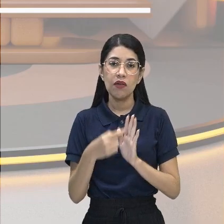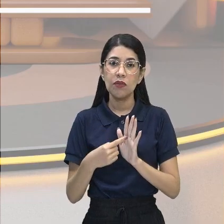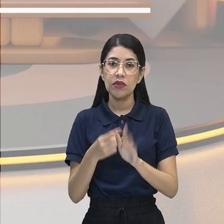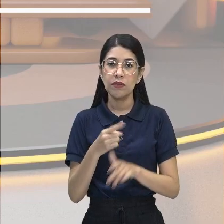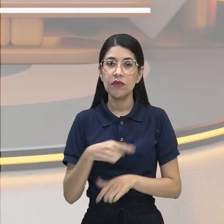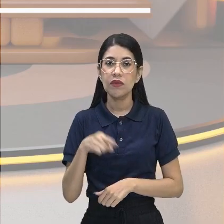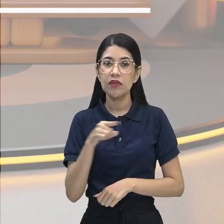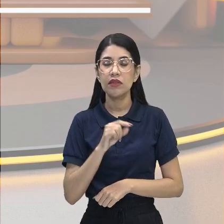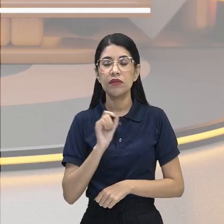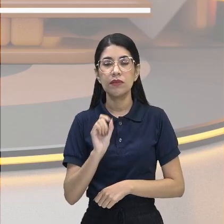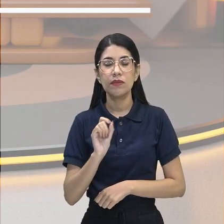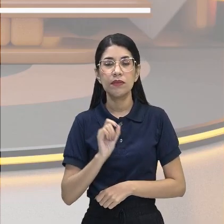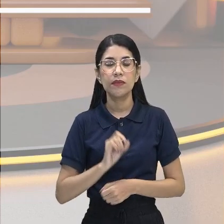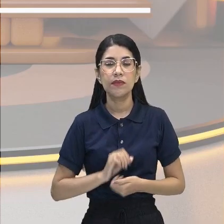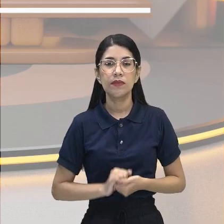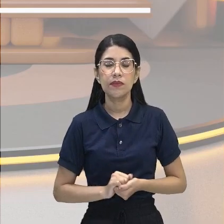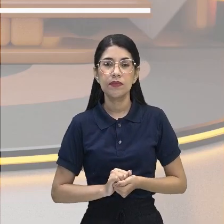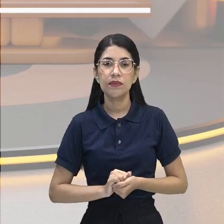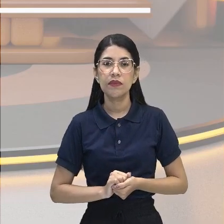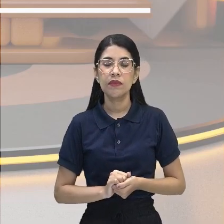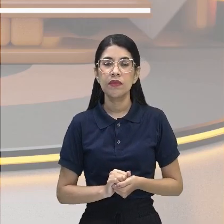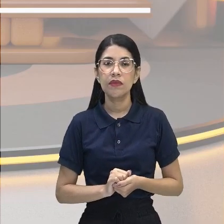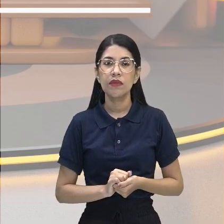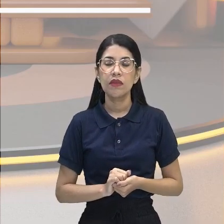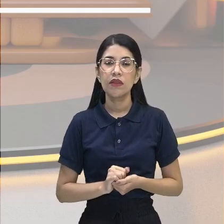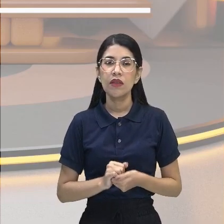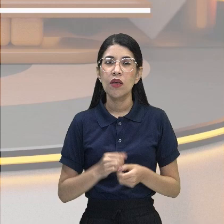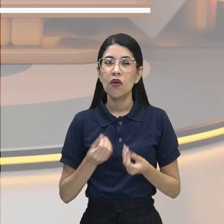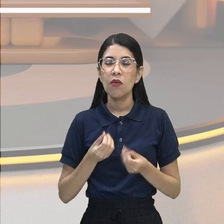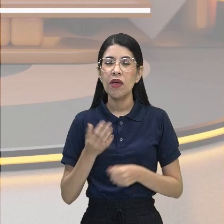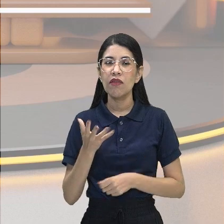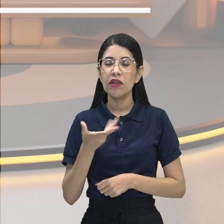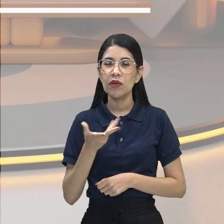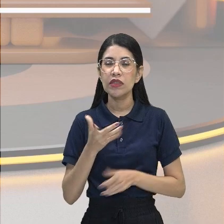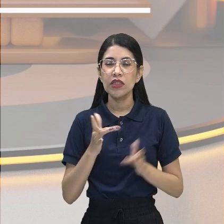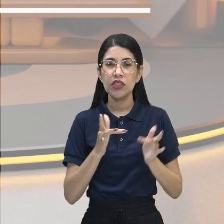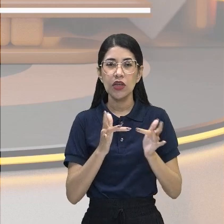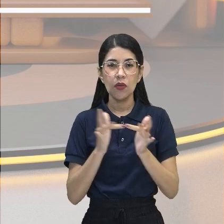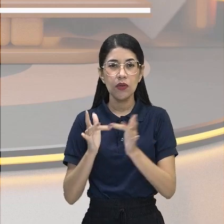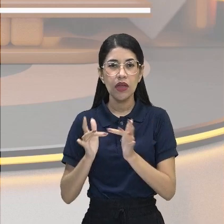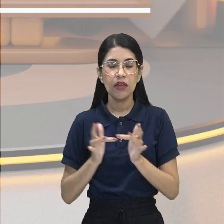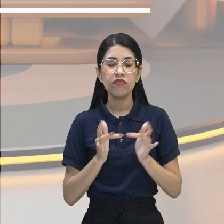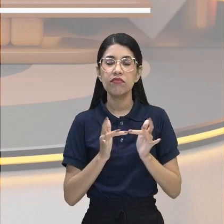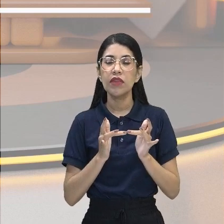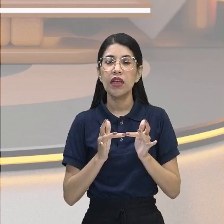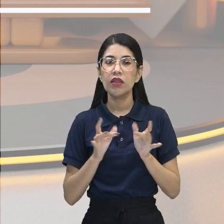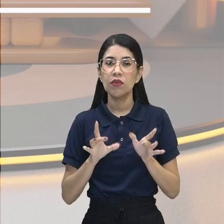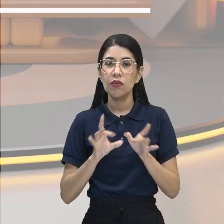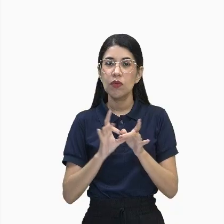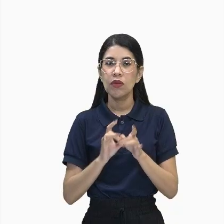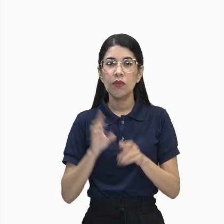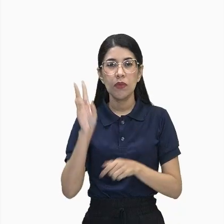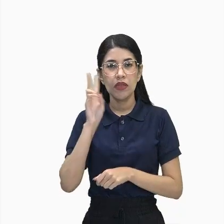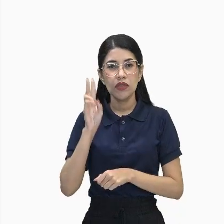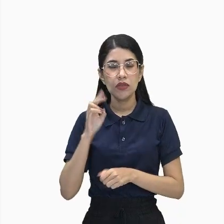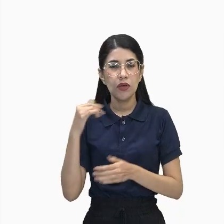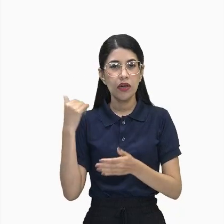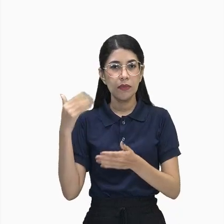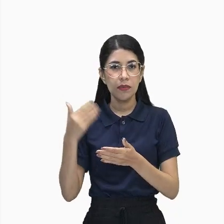para vocês, a velocidade em que nós nos conectamos em diferentes momentos da nossa história. Acompanhe aqui